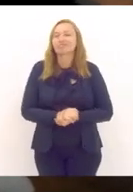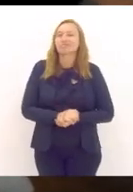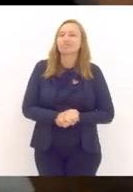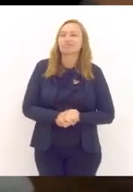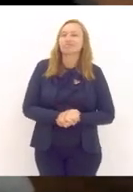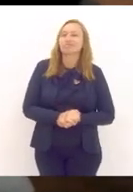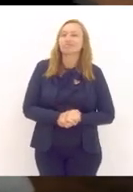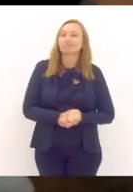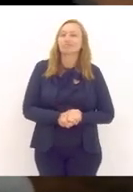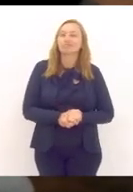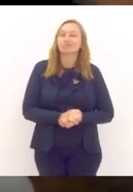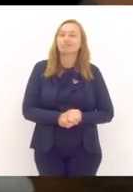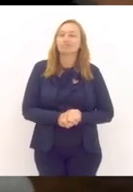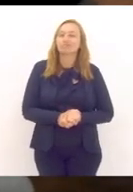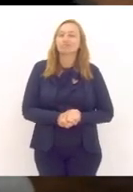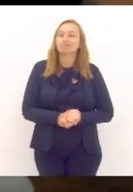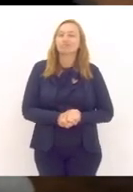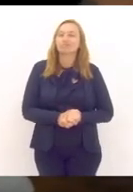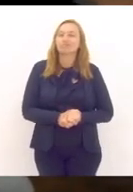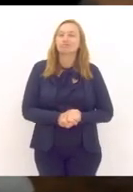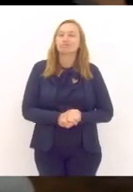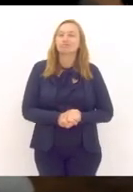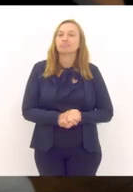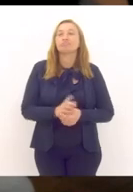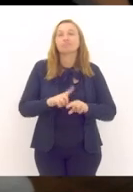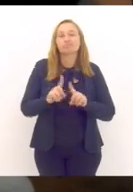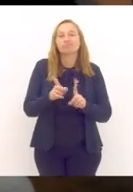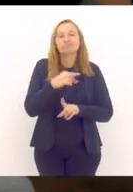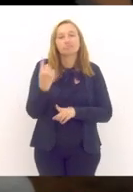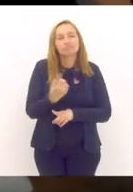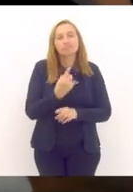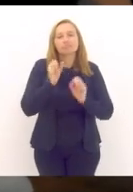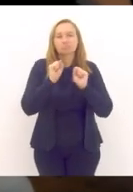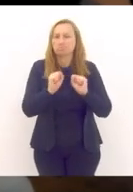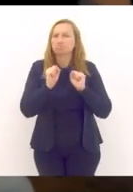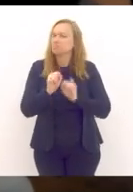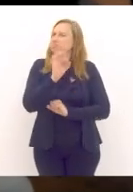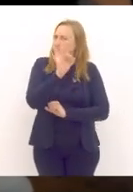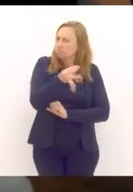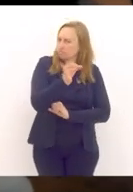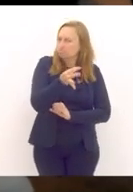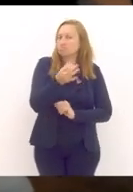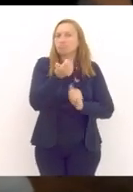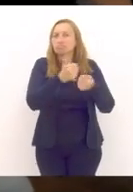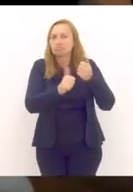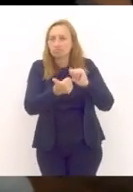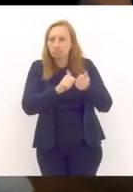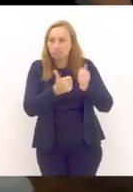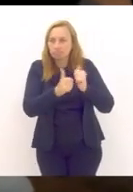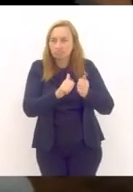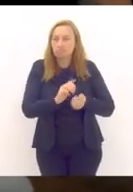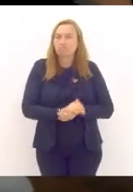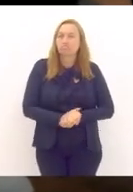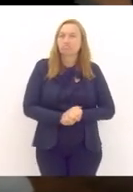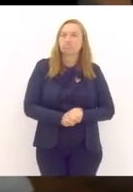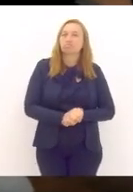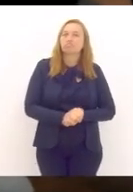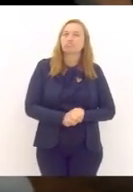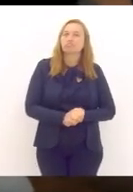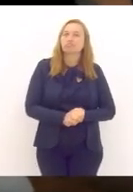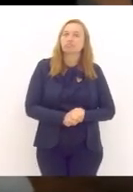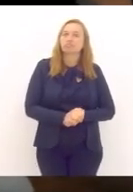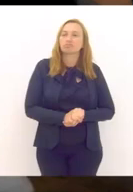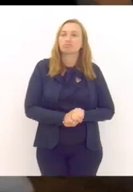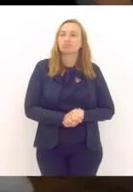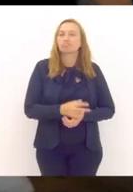através das nossas sugestões, mas para que nós possamos, de fato, avaliar a execução dessas políticas